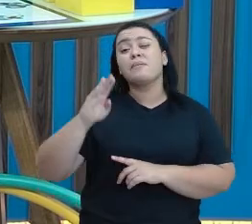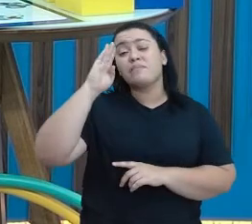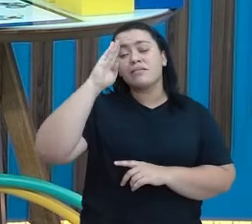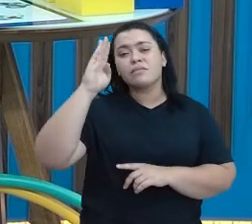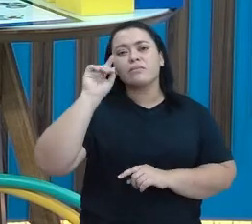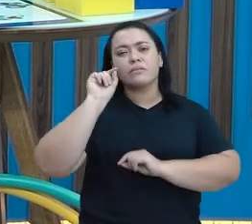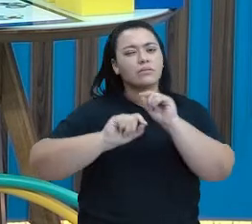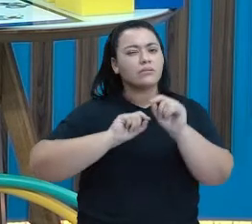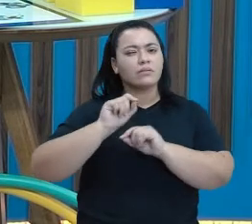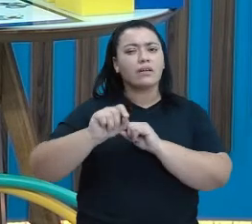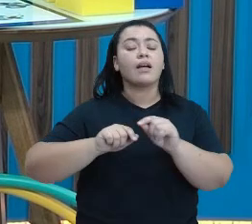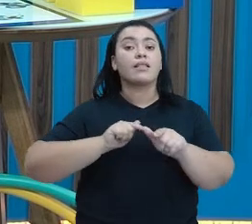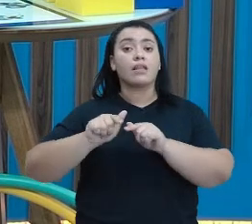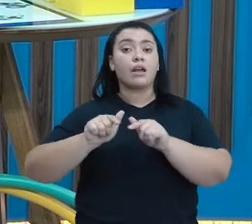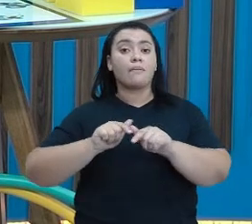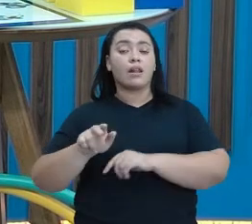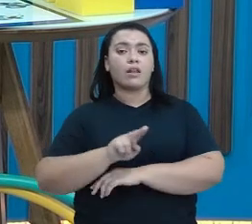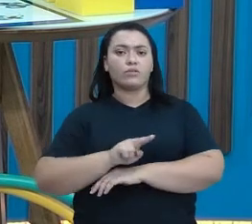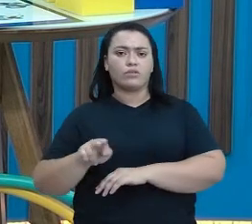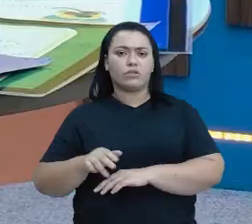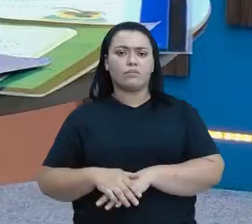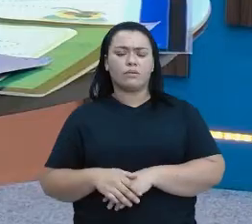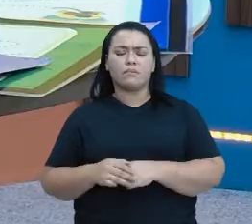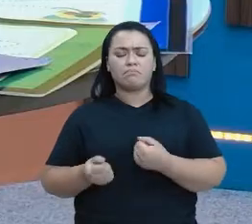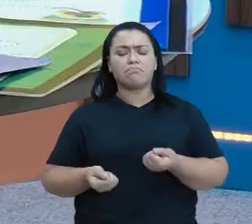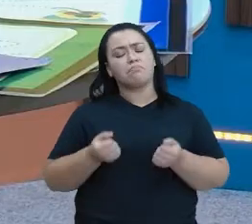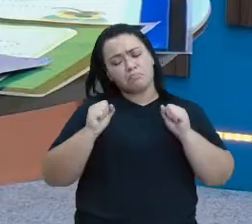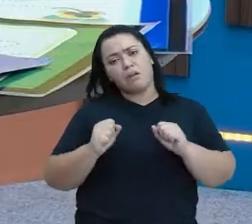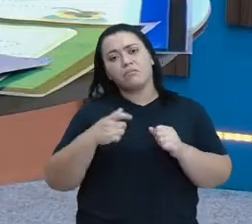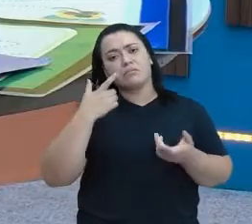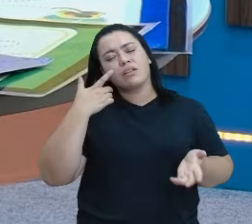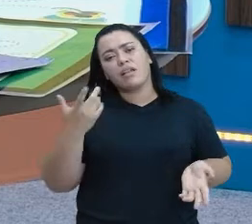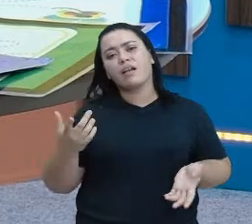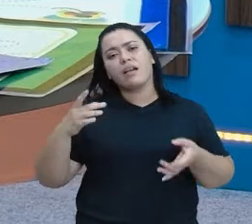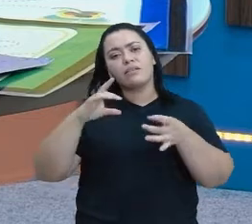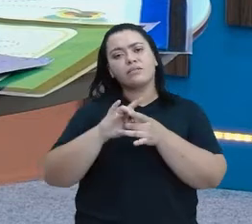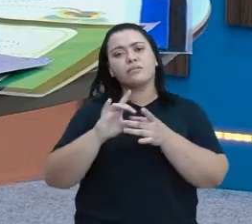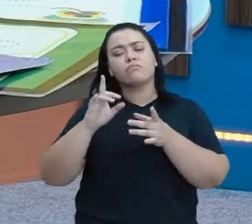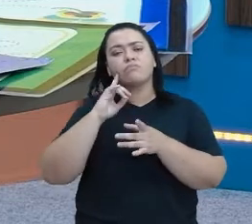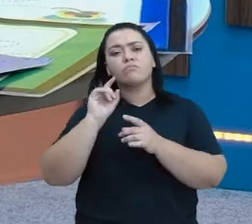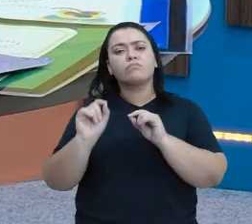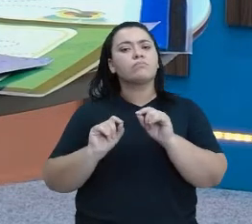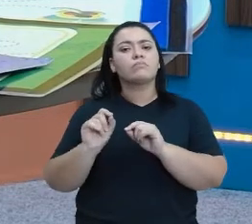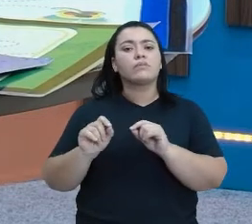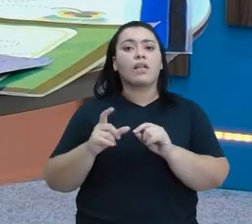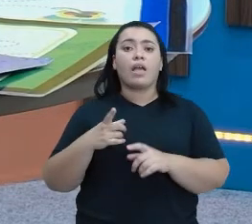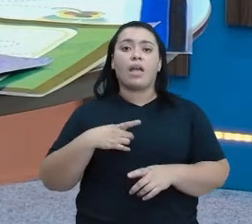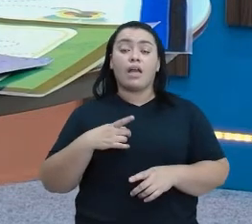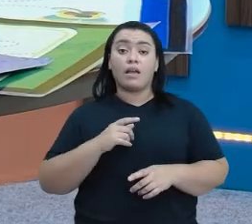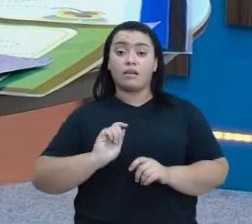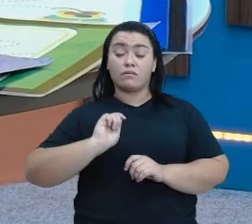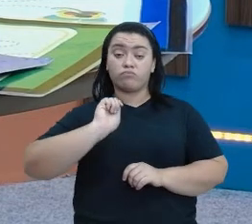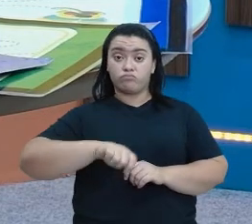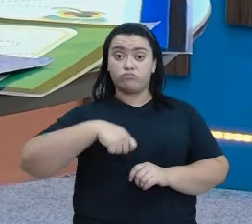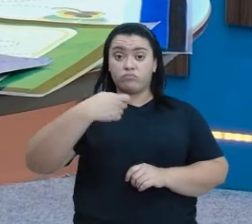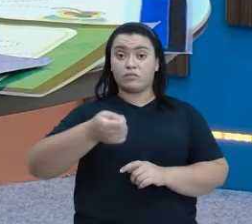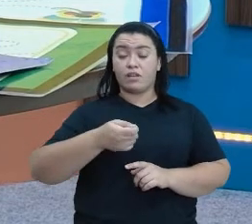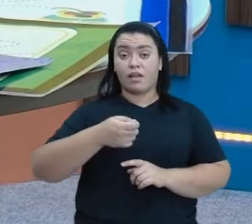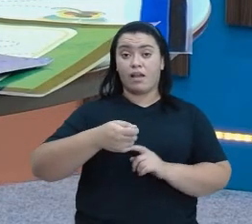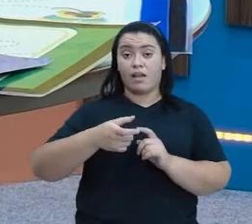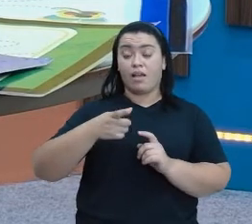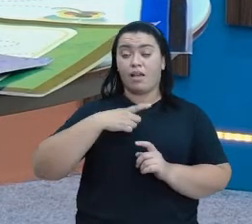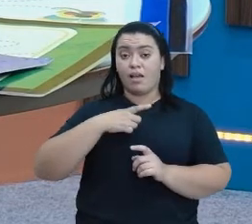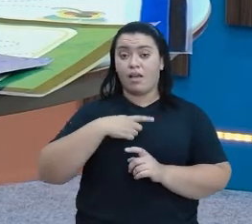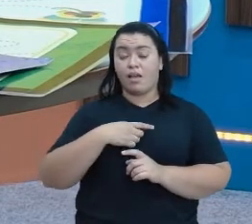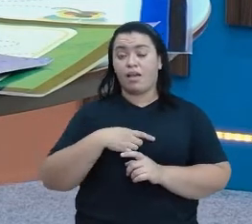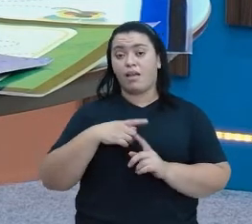com o nome. E aqui você pode associar. Você pode associar com o sinal da letra,